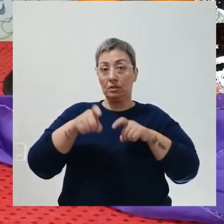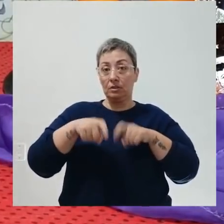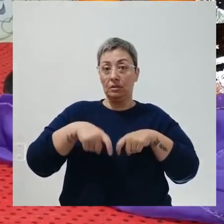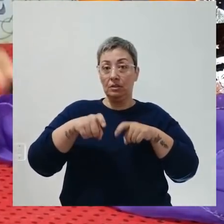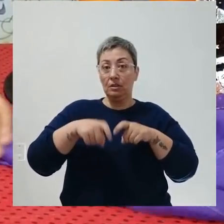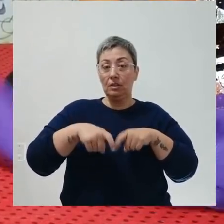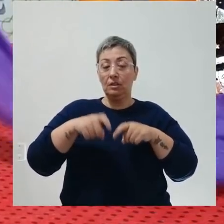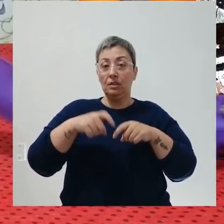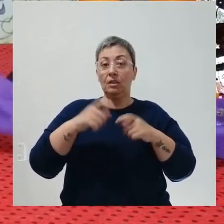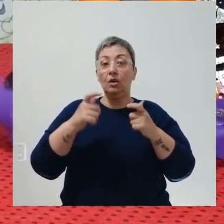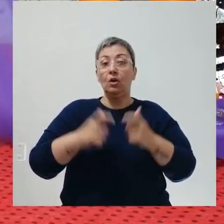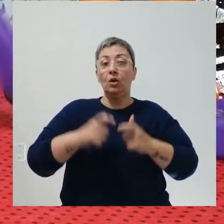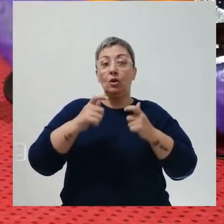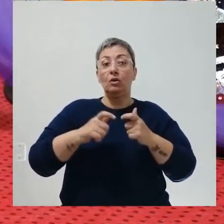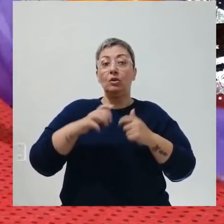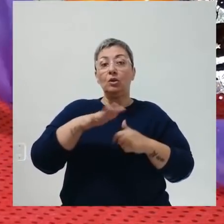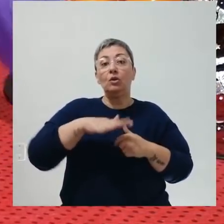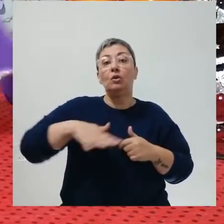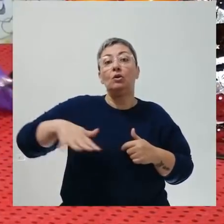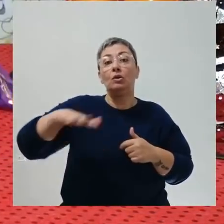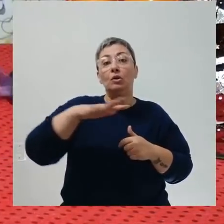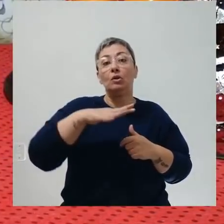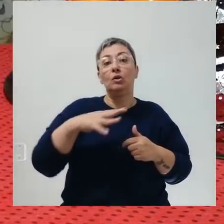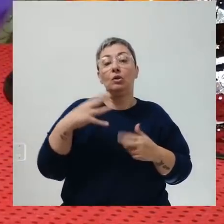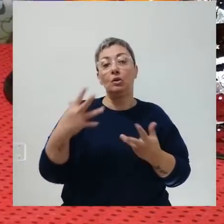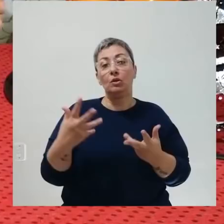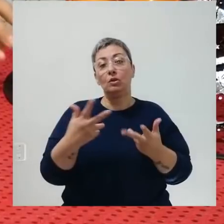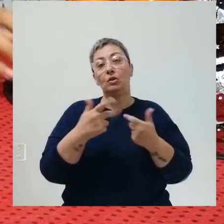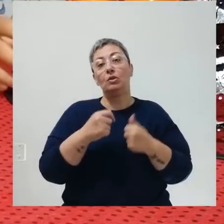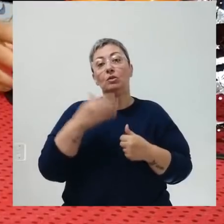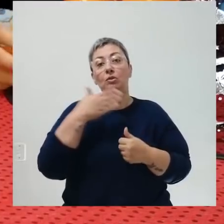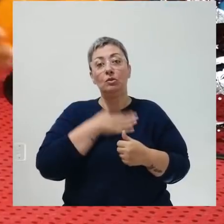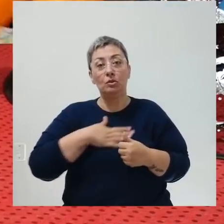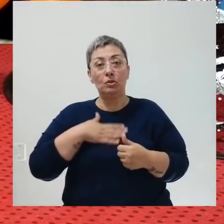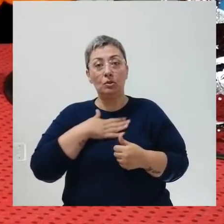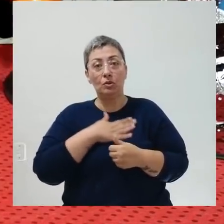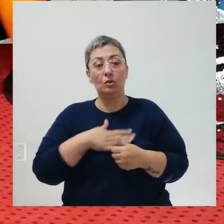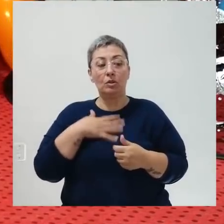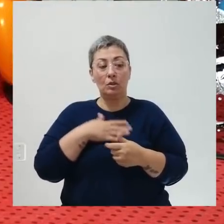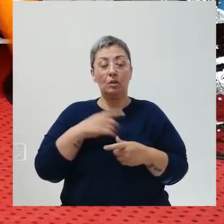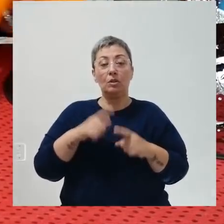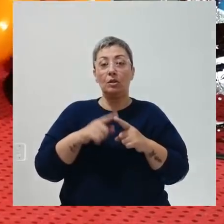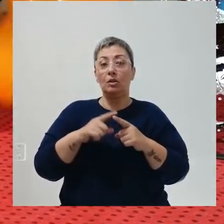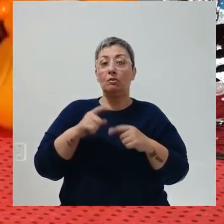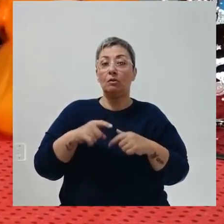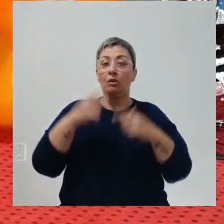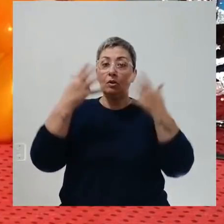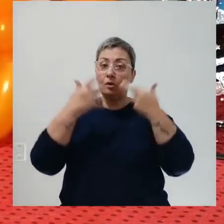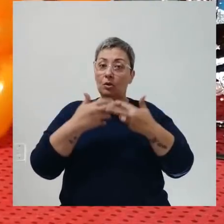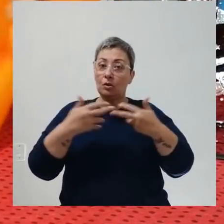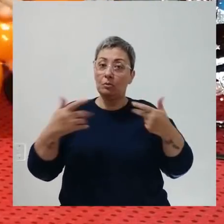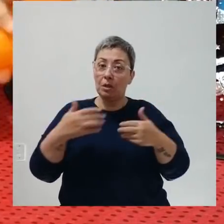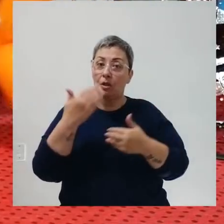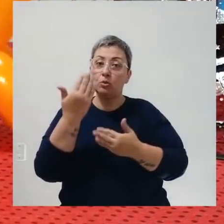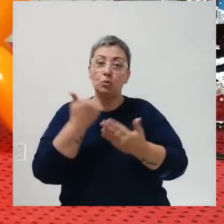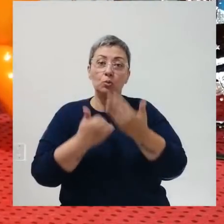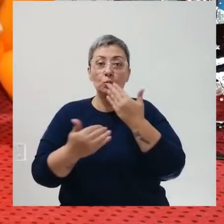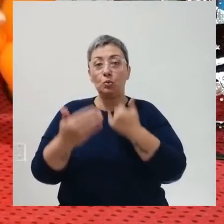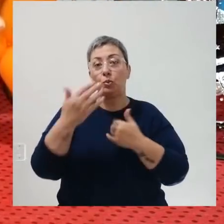fazenda, onde era aquele lugar muito gostoso. Os animais pastavam ali